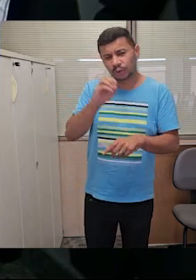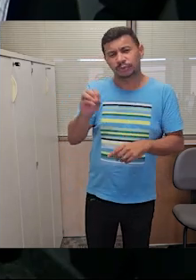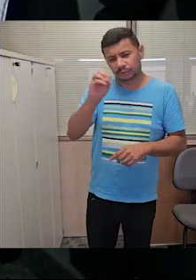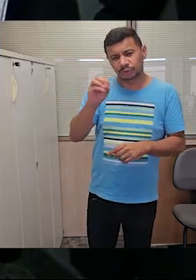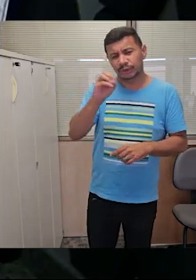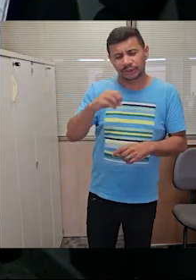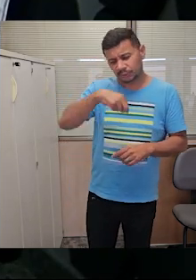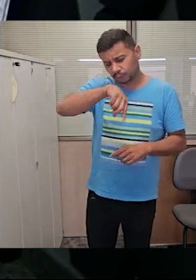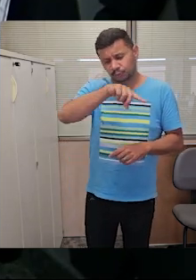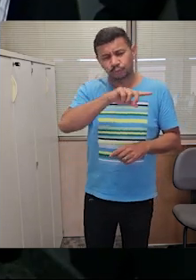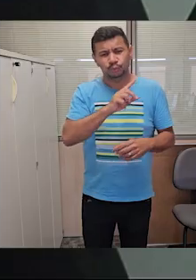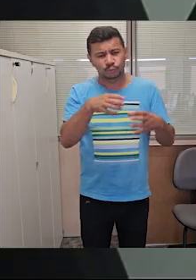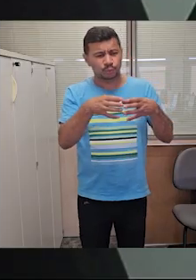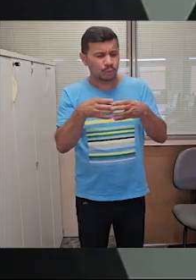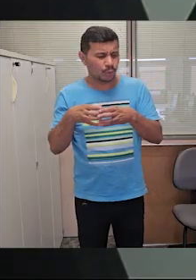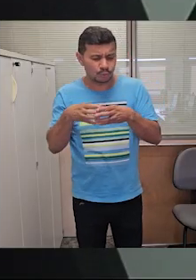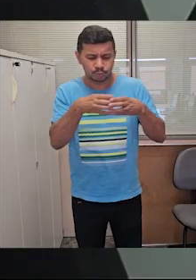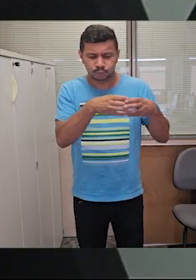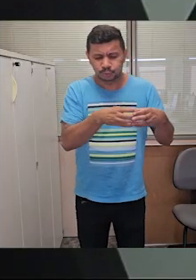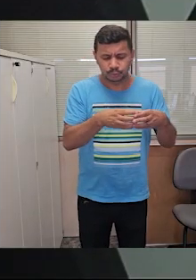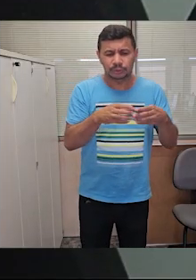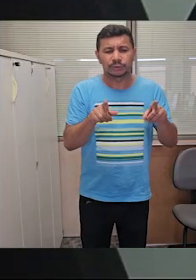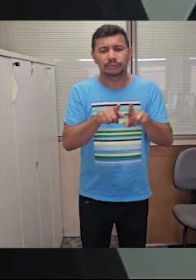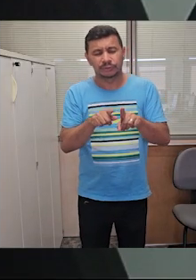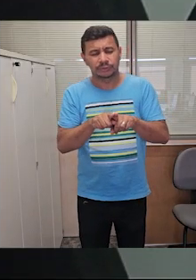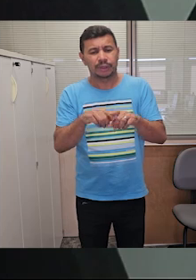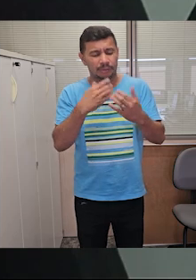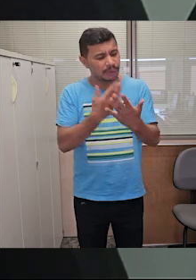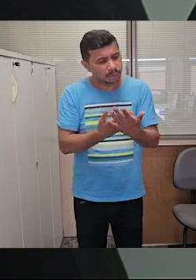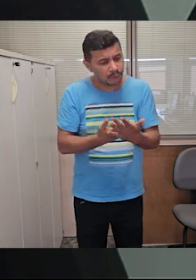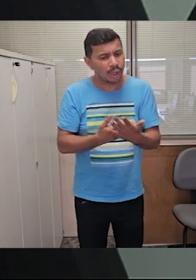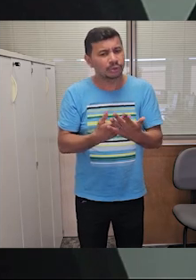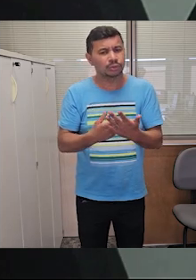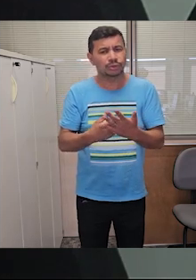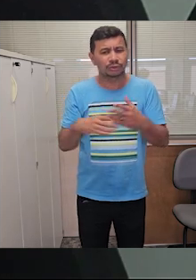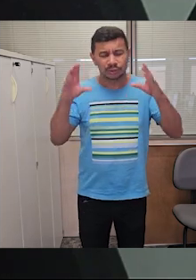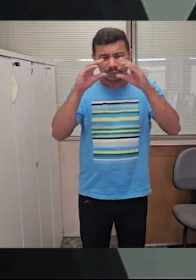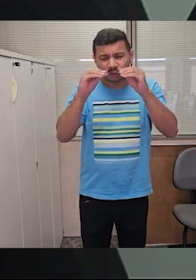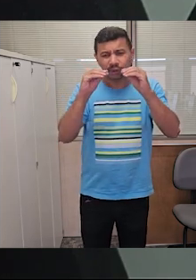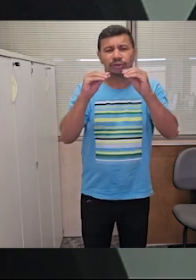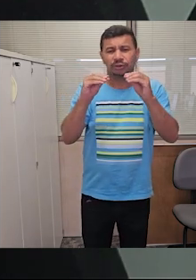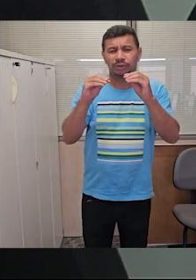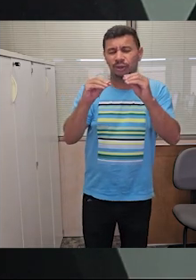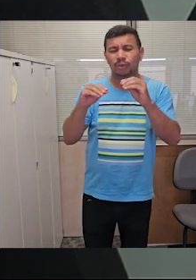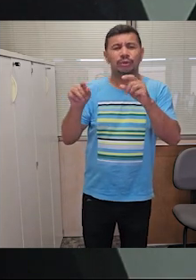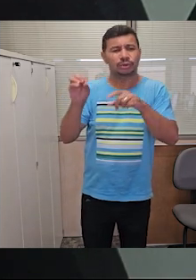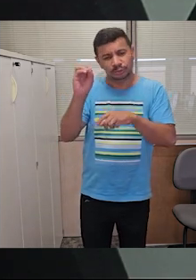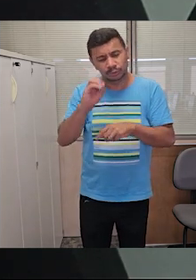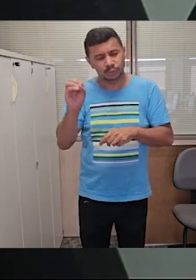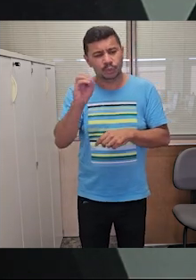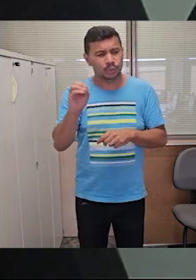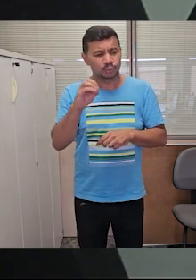de Osasco, e que era também estudante, estudava à noite no colégio, no